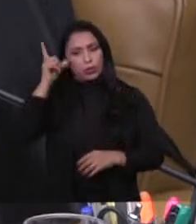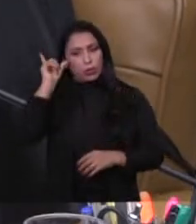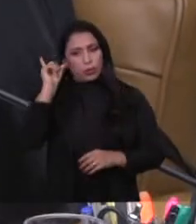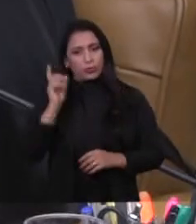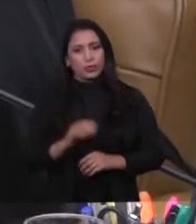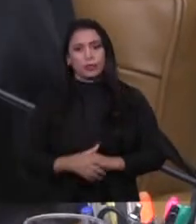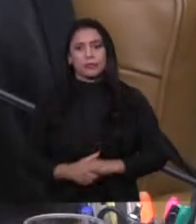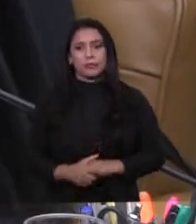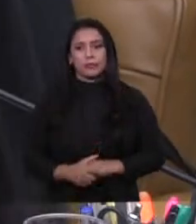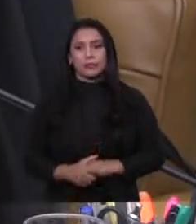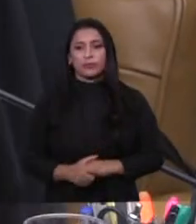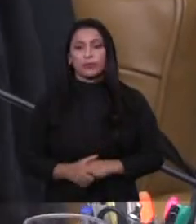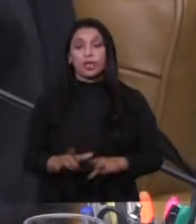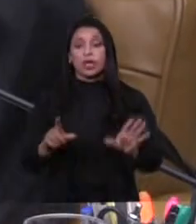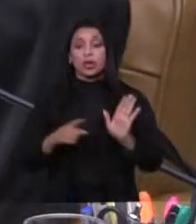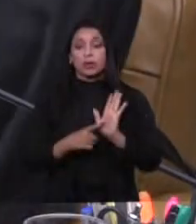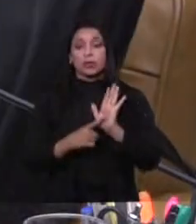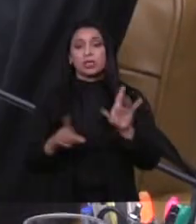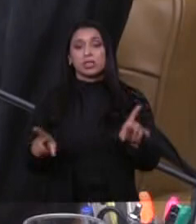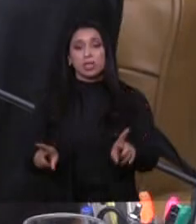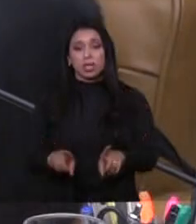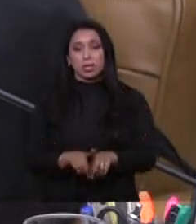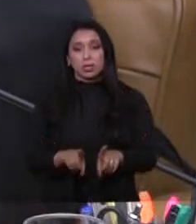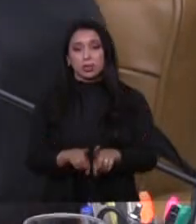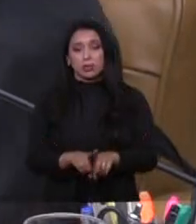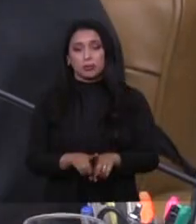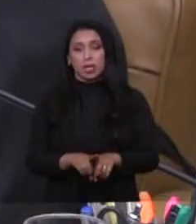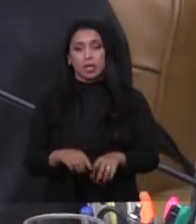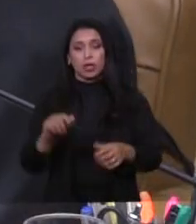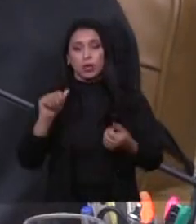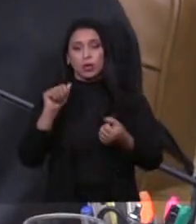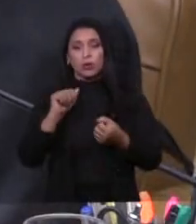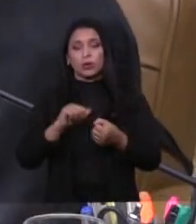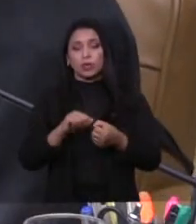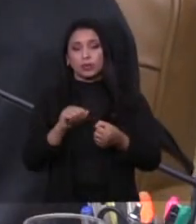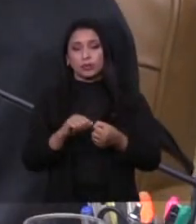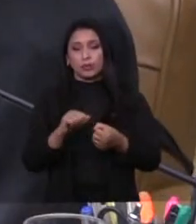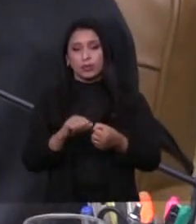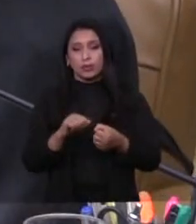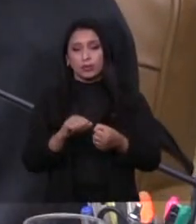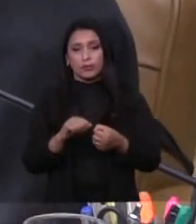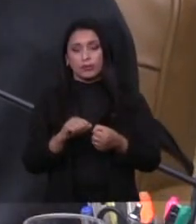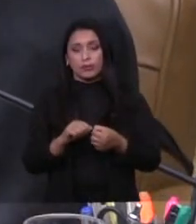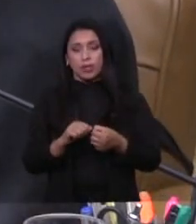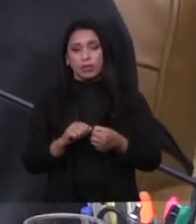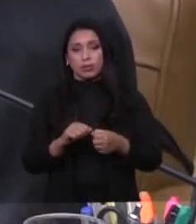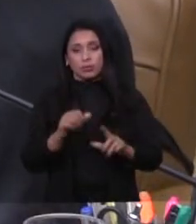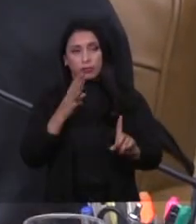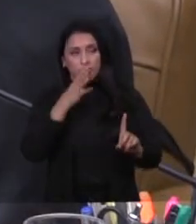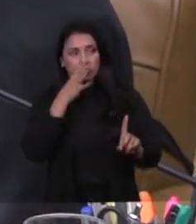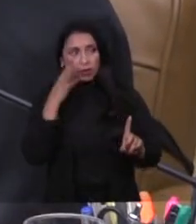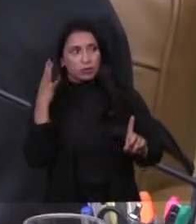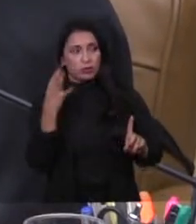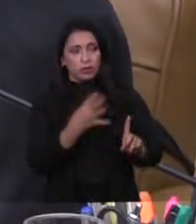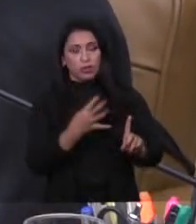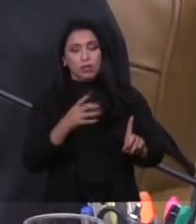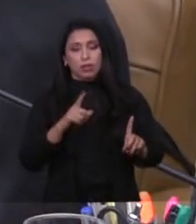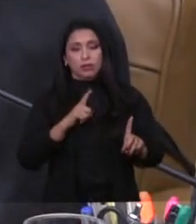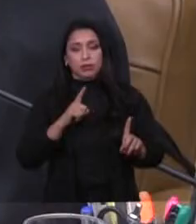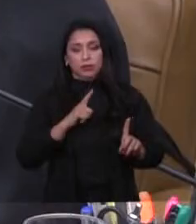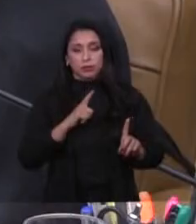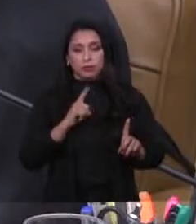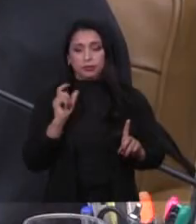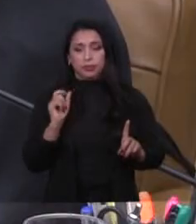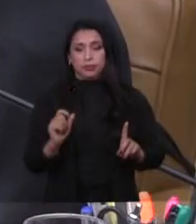Ainda há que se demonstrar quais as condutas efetivamente praticadas pelo acusado, a fim de que,